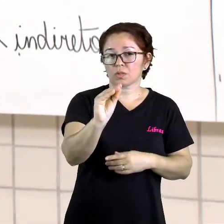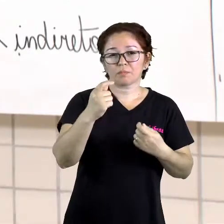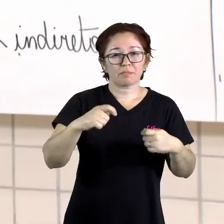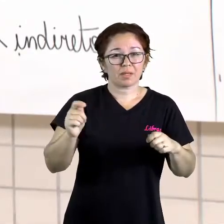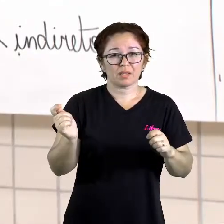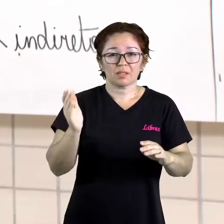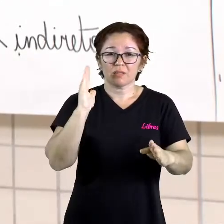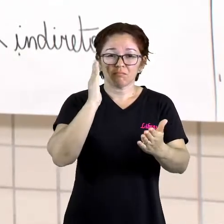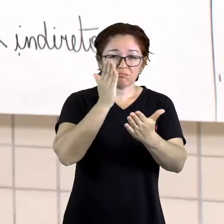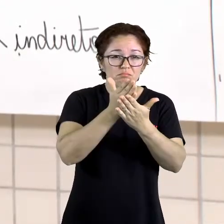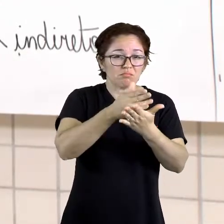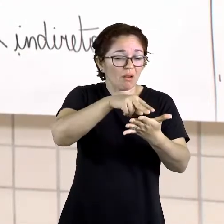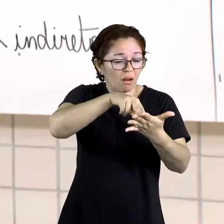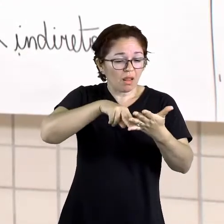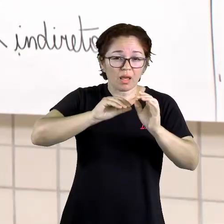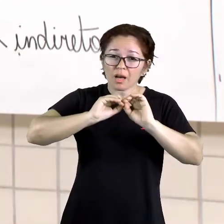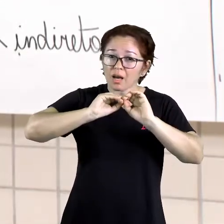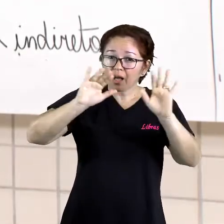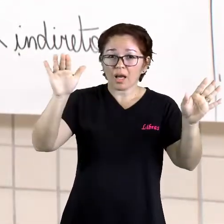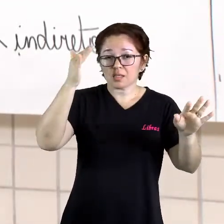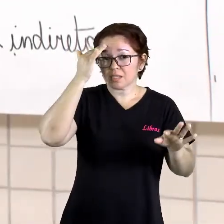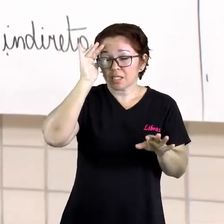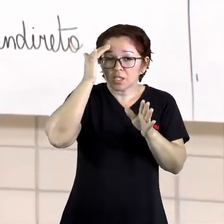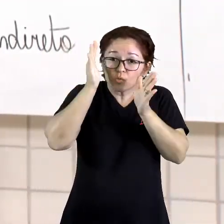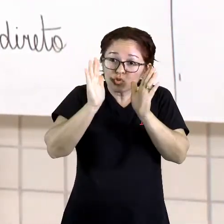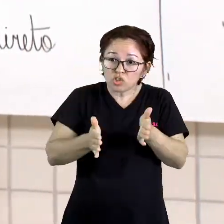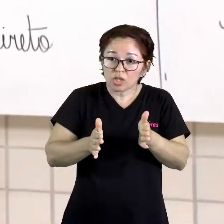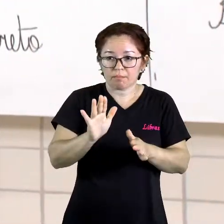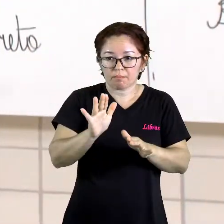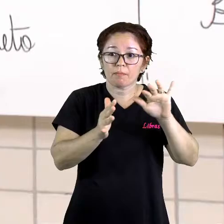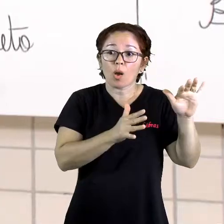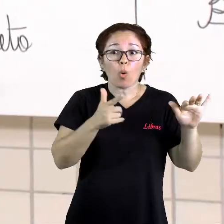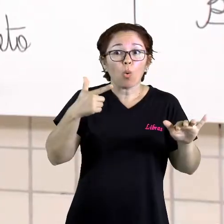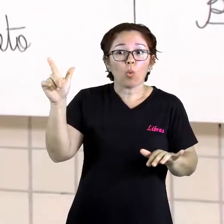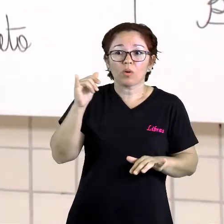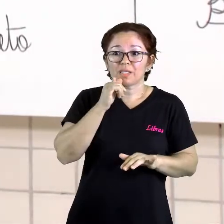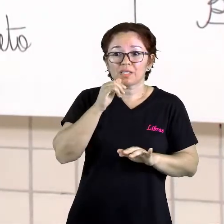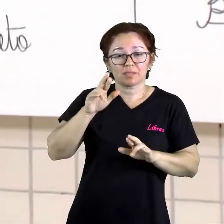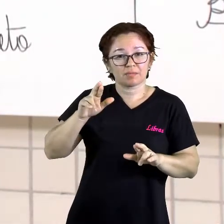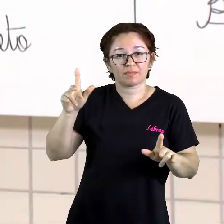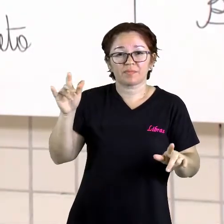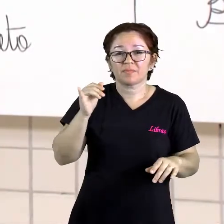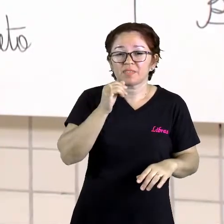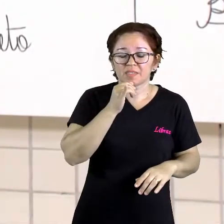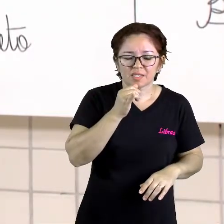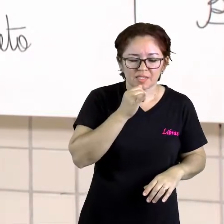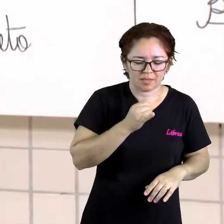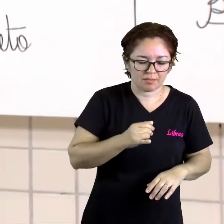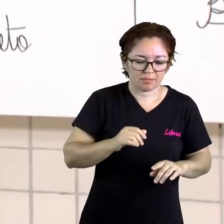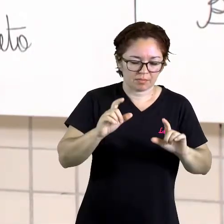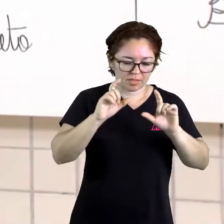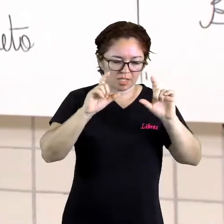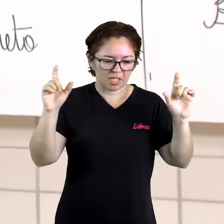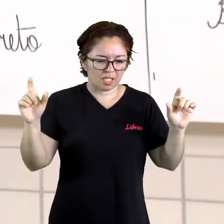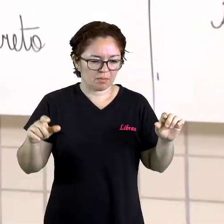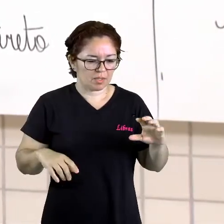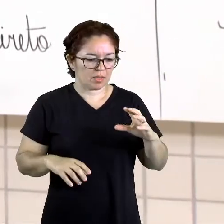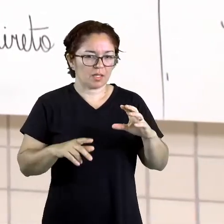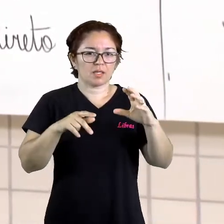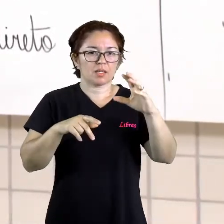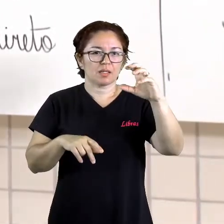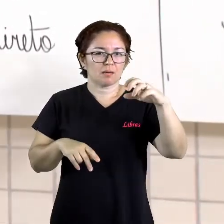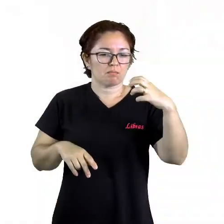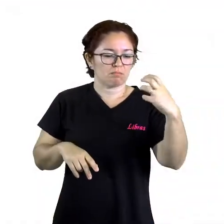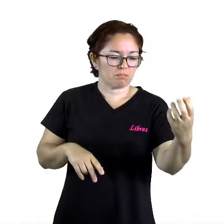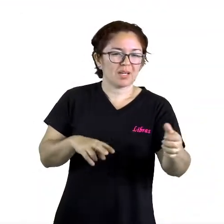diretamente completar o sentido do verbo. Já nesse outro exemplo, o cheiro forte vinha do Pequi. Quem vinha do